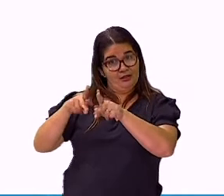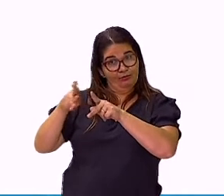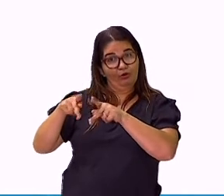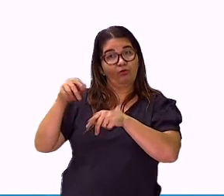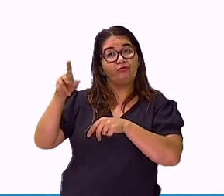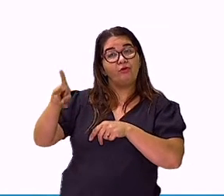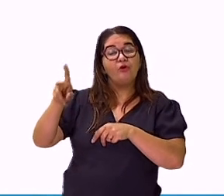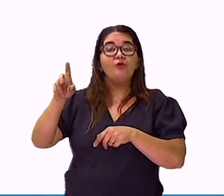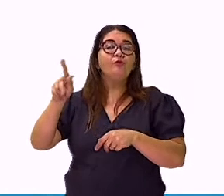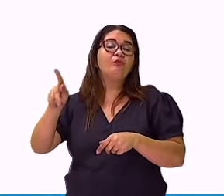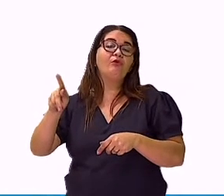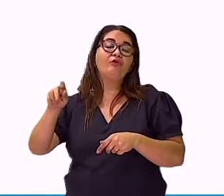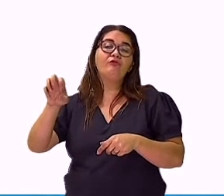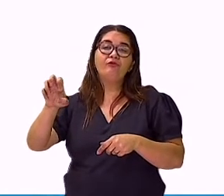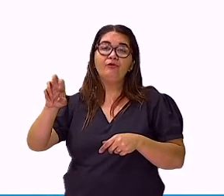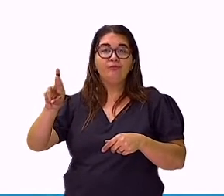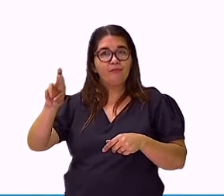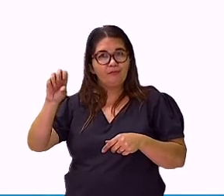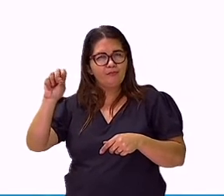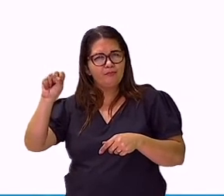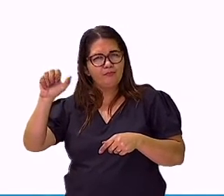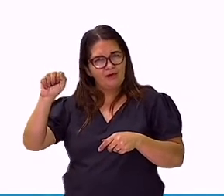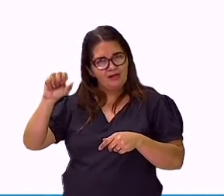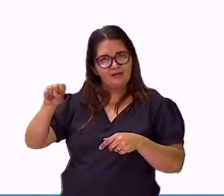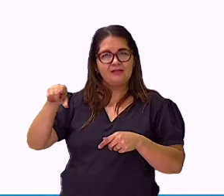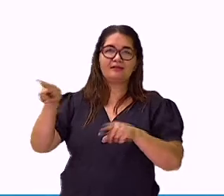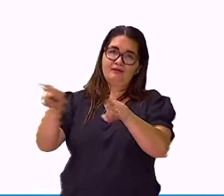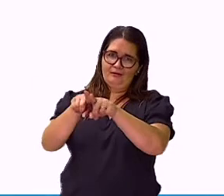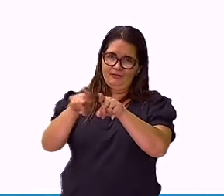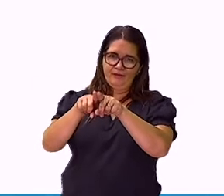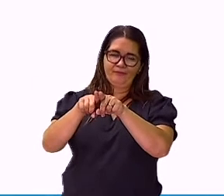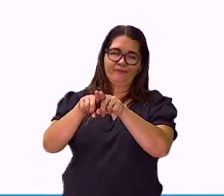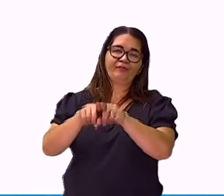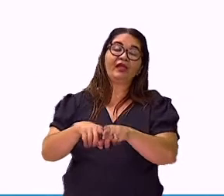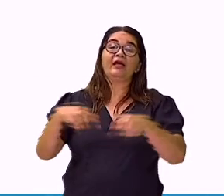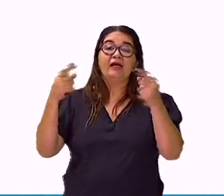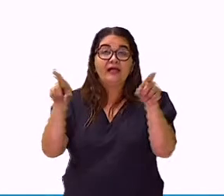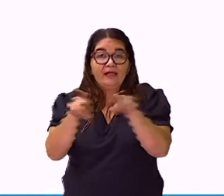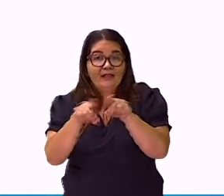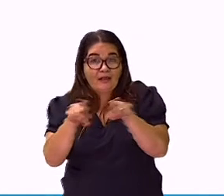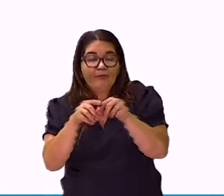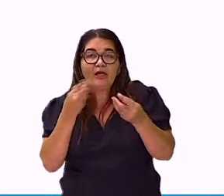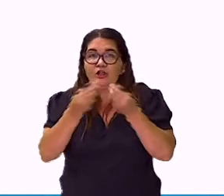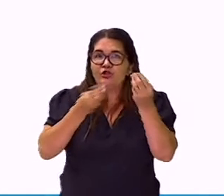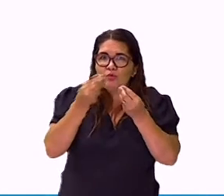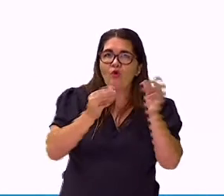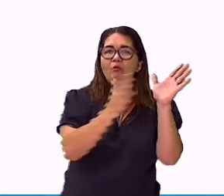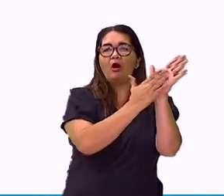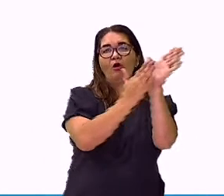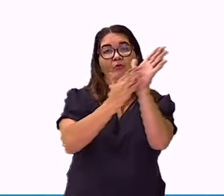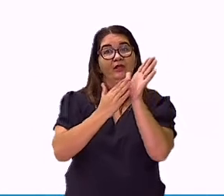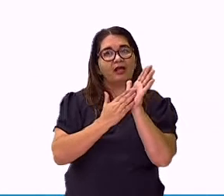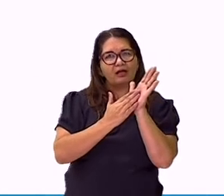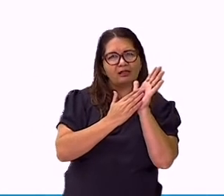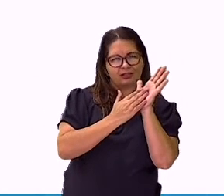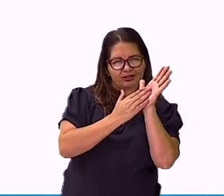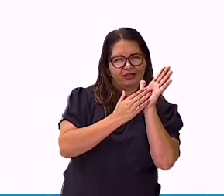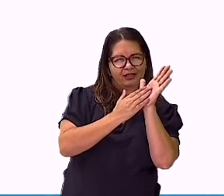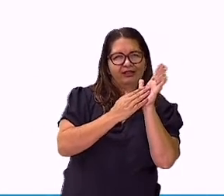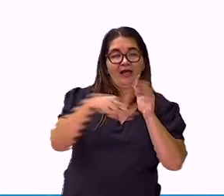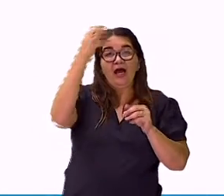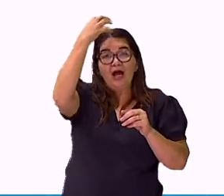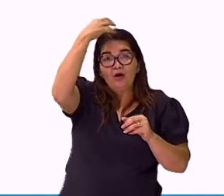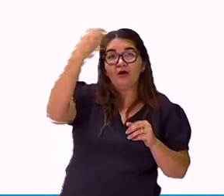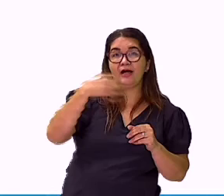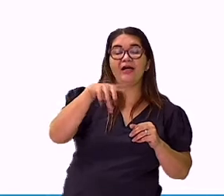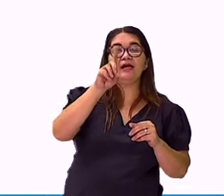Feito em homenagem ao seu rei, Dario I, mas também para desenvolver todo o